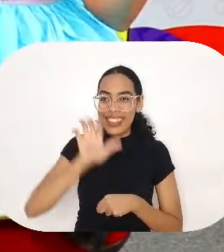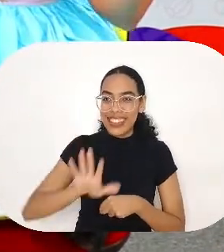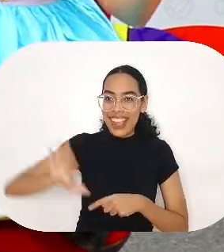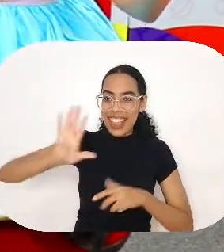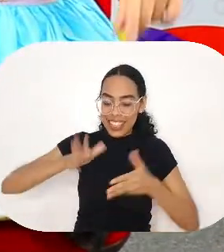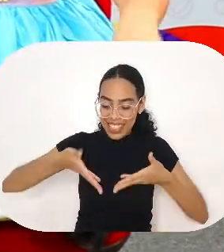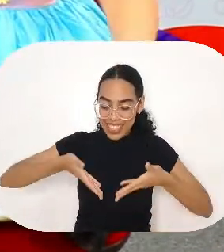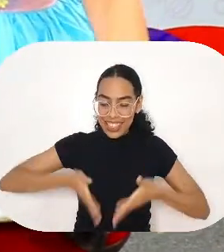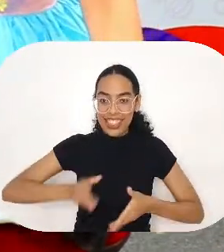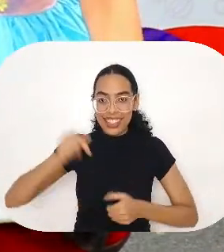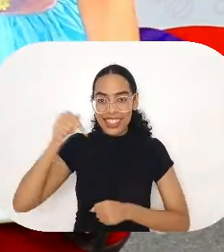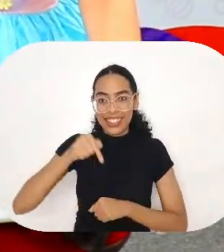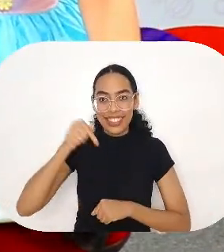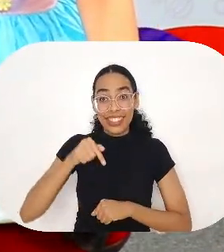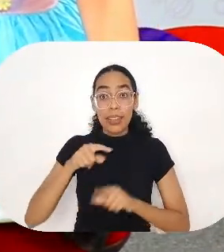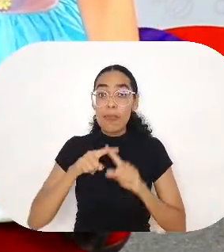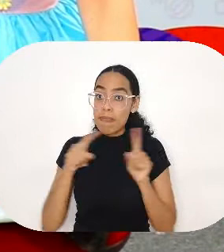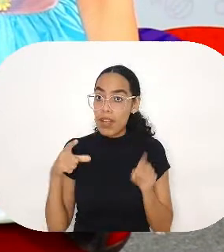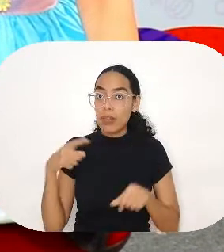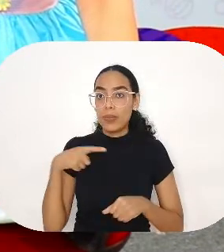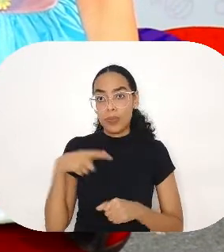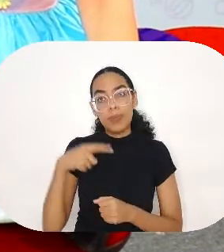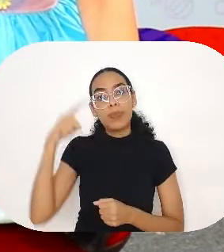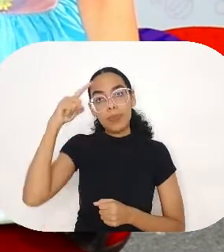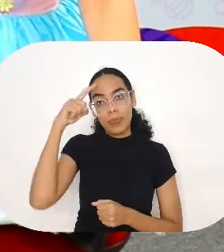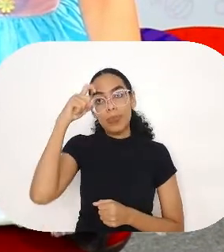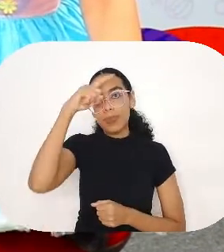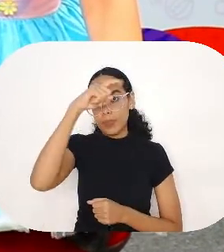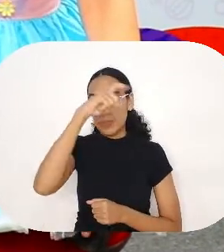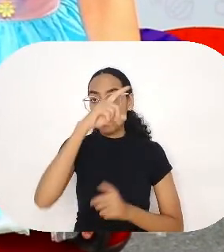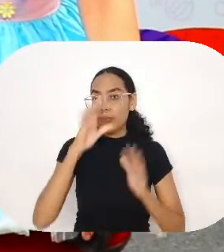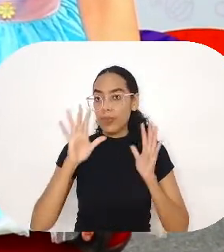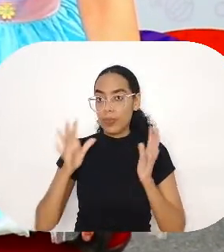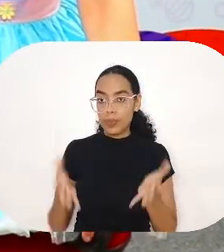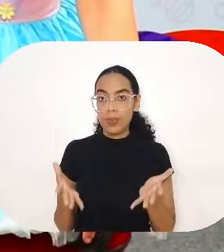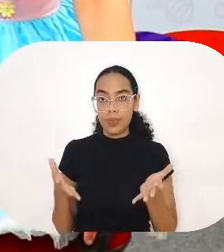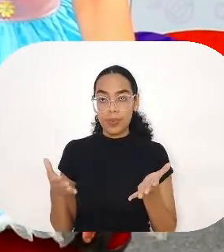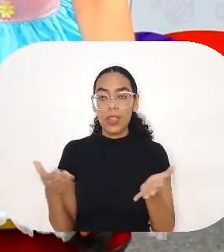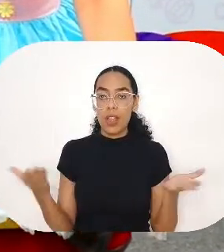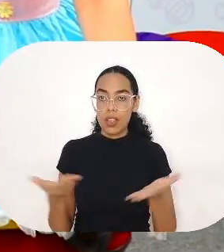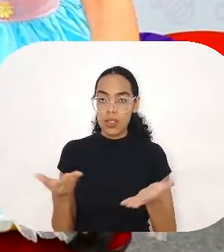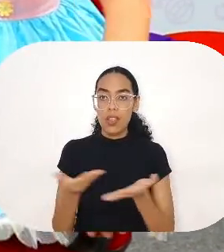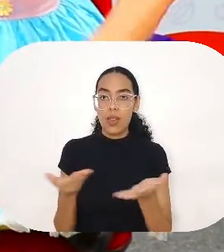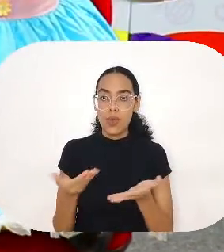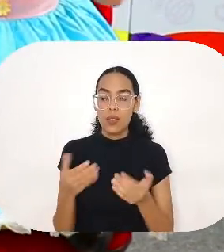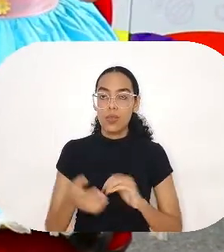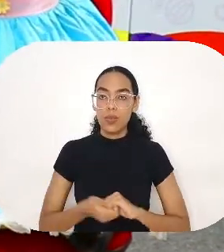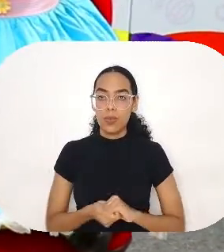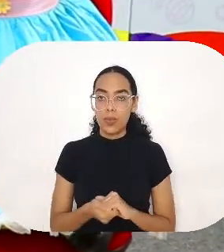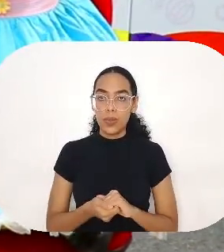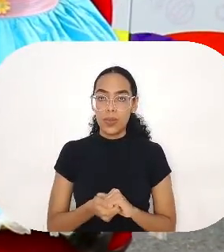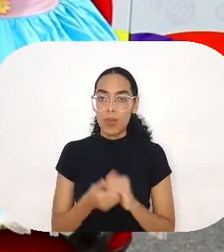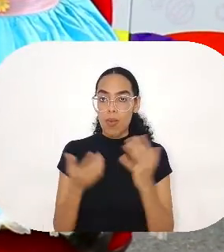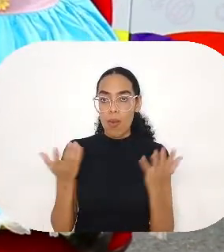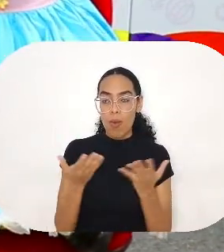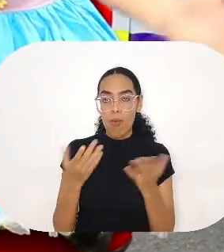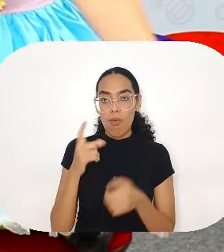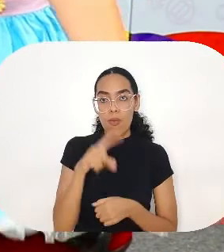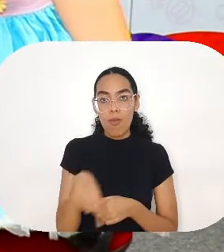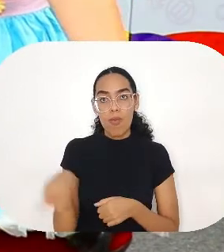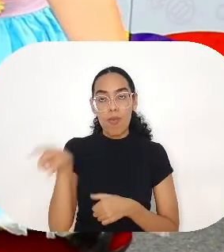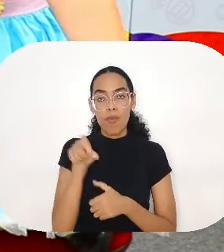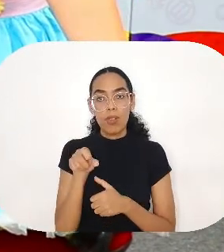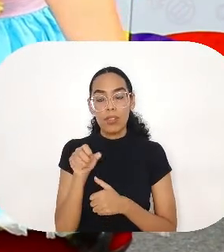Mas muita dificuldade a gente já passou e ainda passa hoje. Eu espero que vocês fiquem, ó,